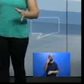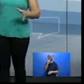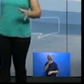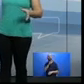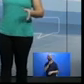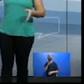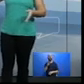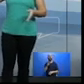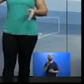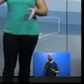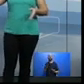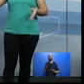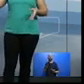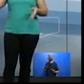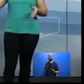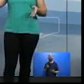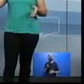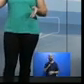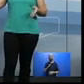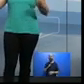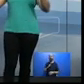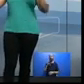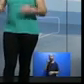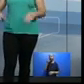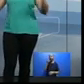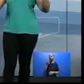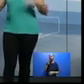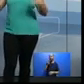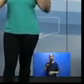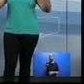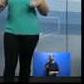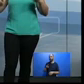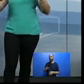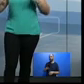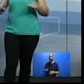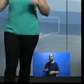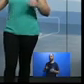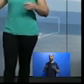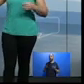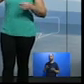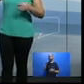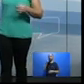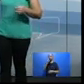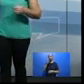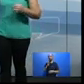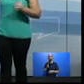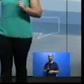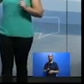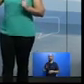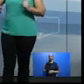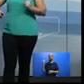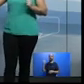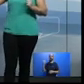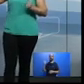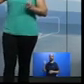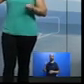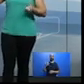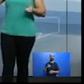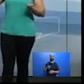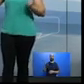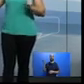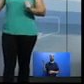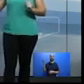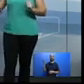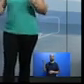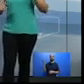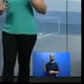E deram vários nomes. A terra que hoje chama Brasil já foi chamada de Ilha de Vera Cruz,